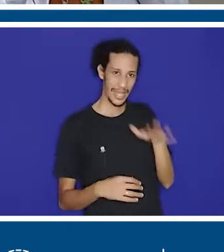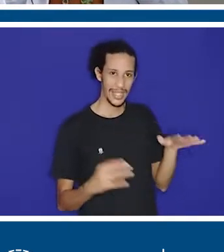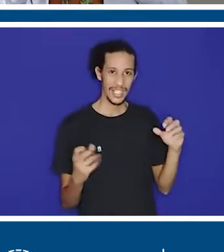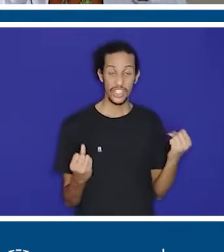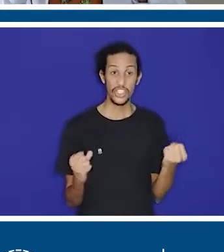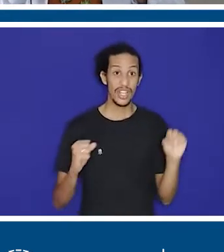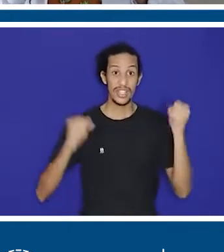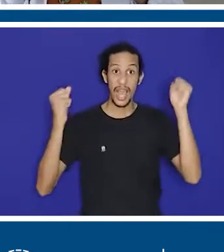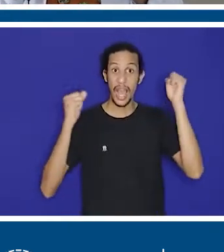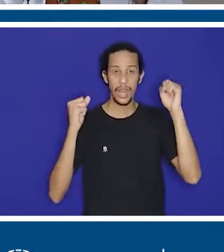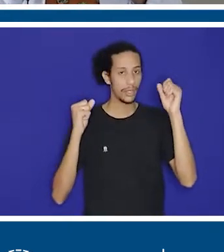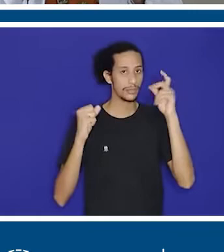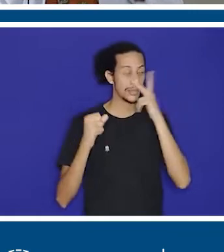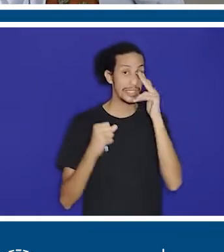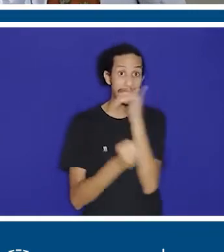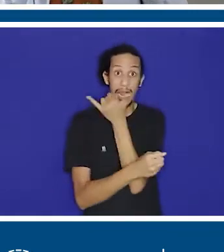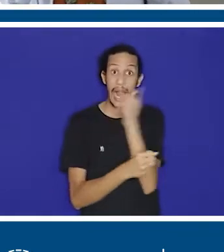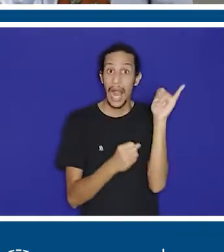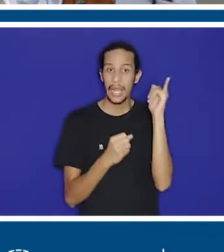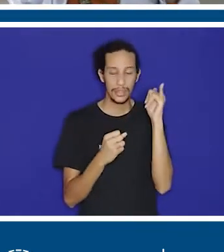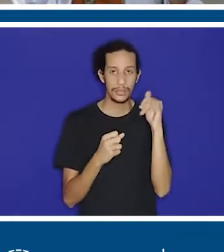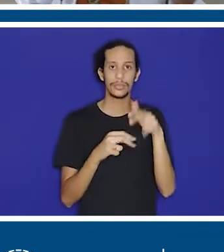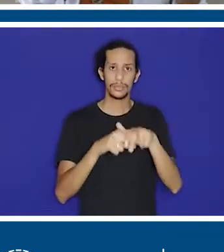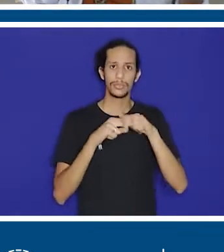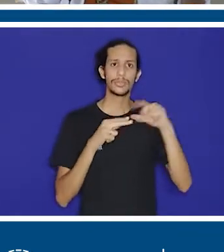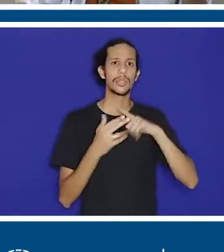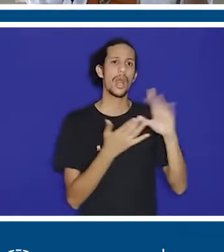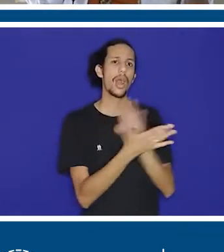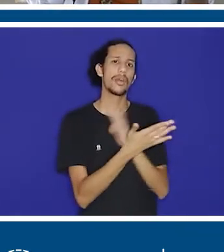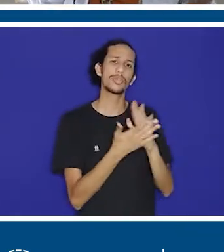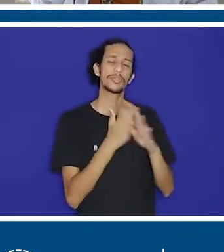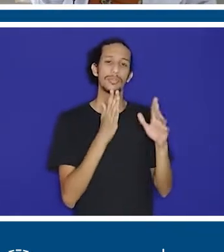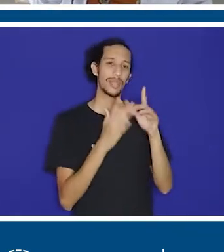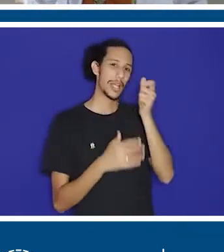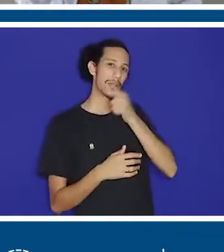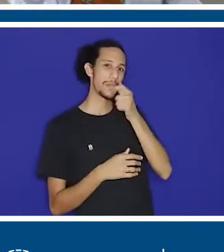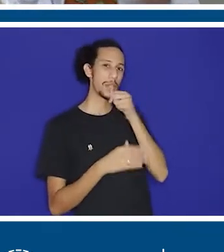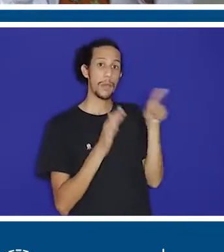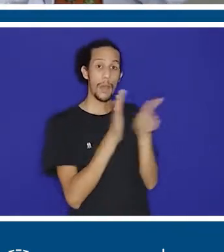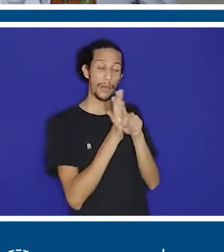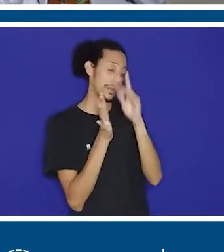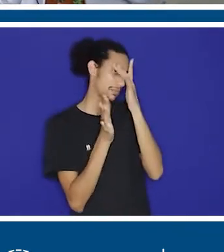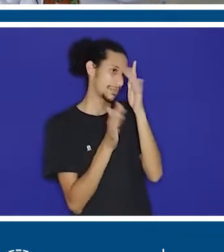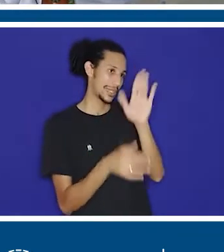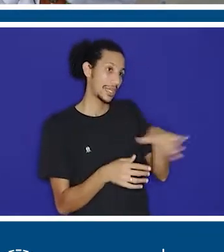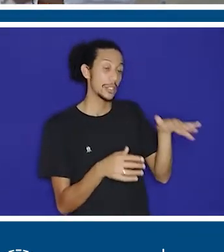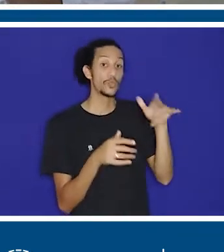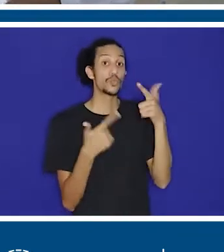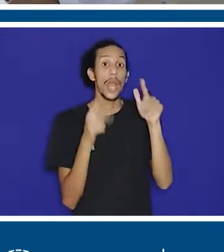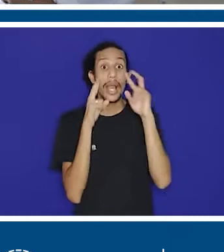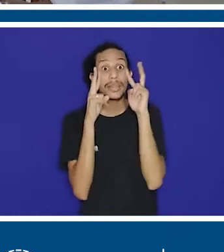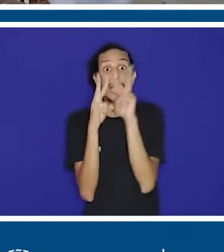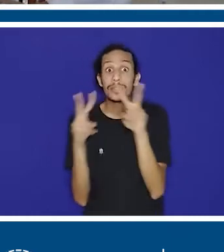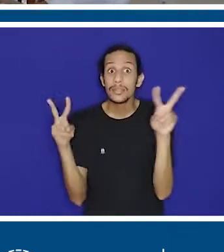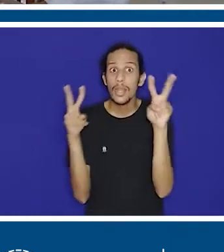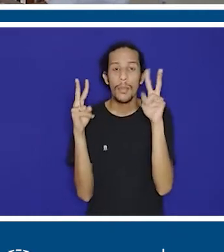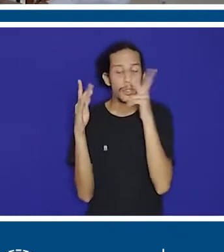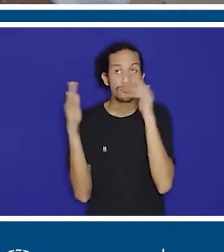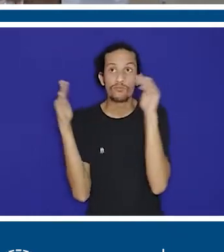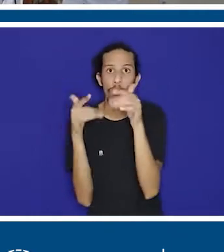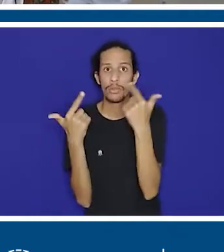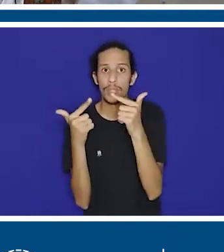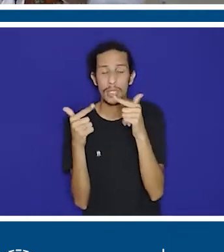A gente tem medicamentos que a gente usa para o déficit de atenção e a gente tem medicamentos que usa para a